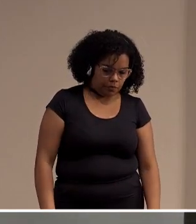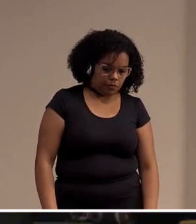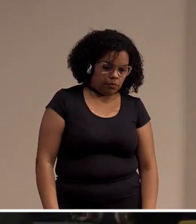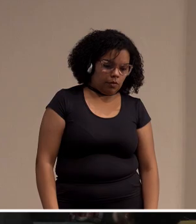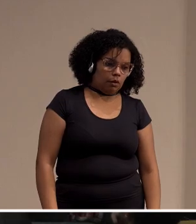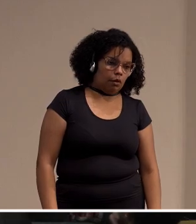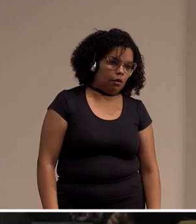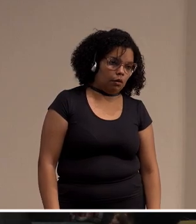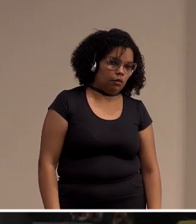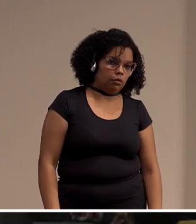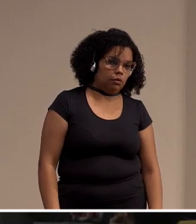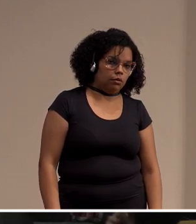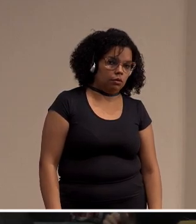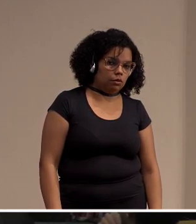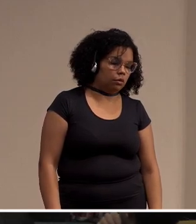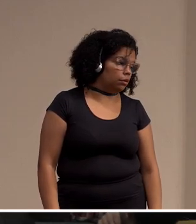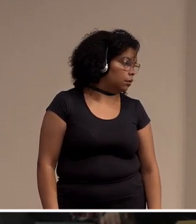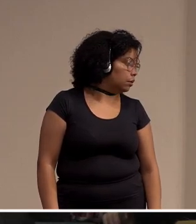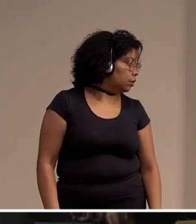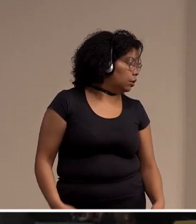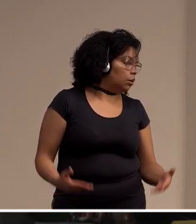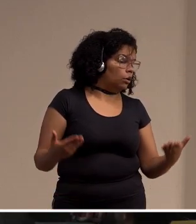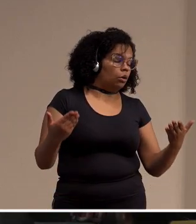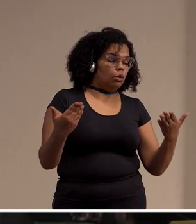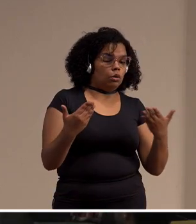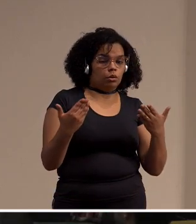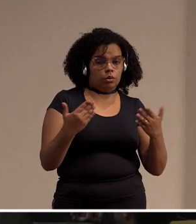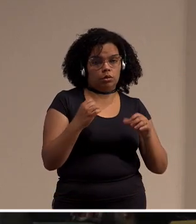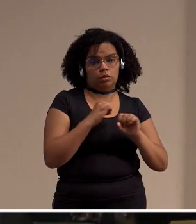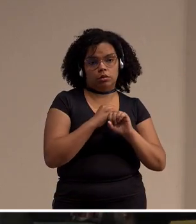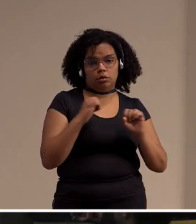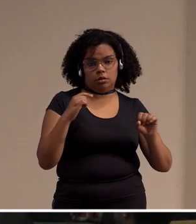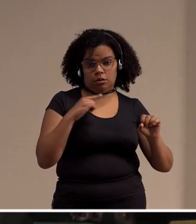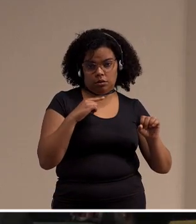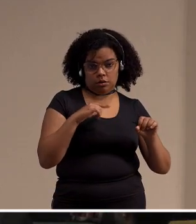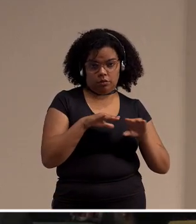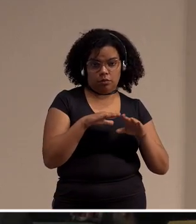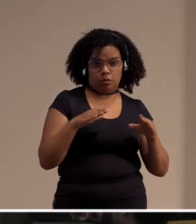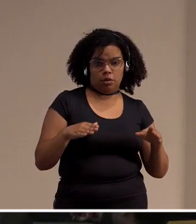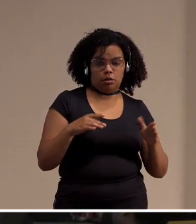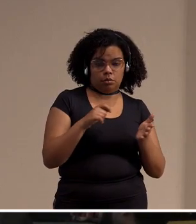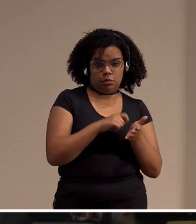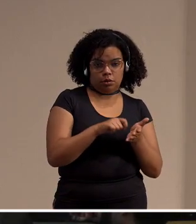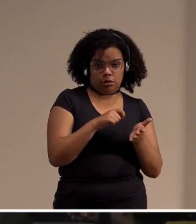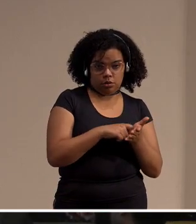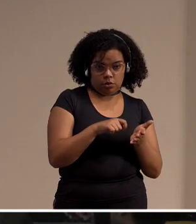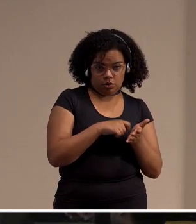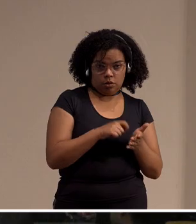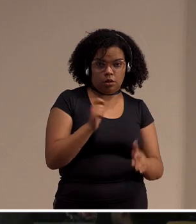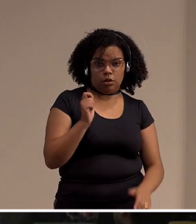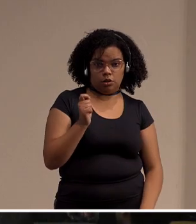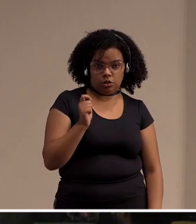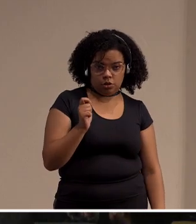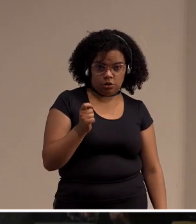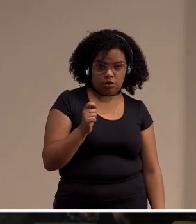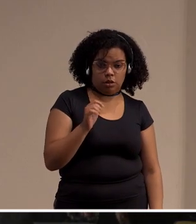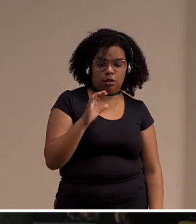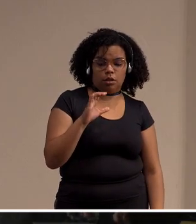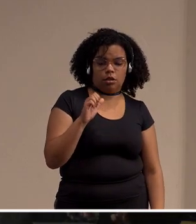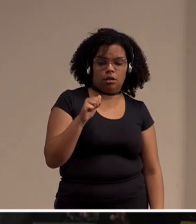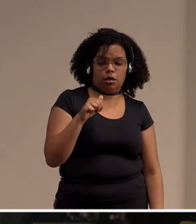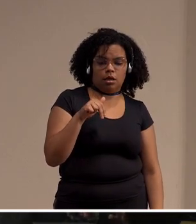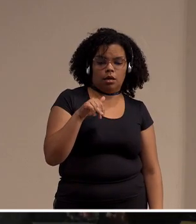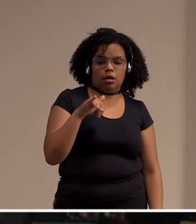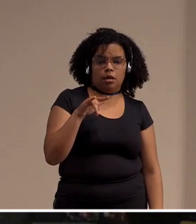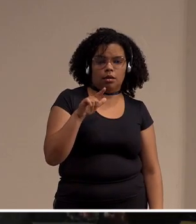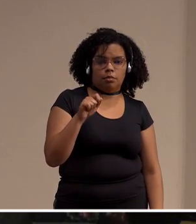Michel, eu queria... hoje cedo teve uma mesa com a escritora argentina, Camila Fabre, mas cedo, e